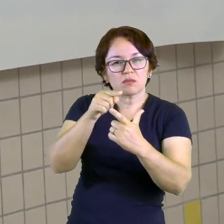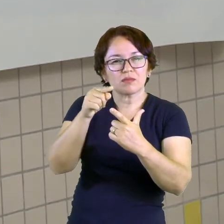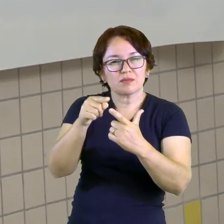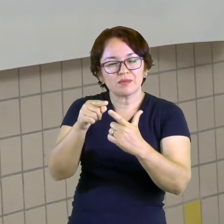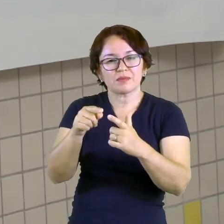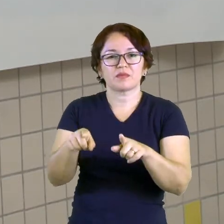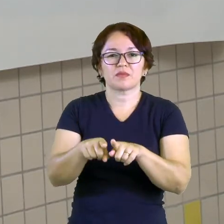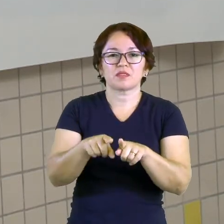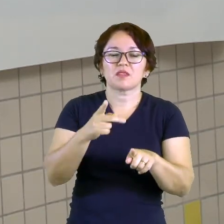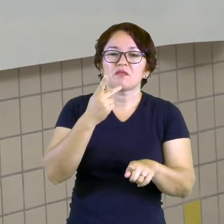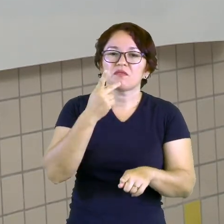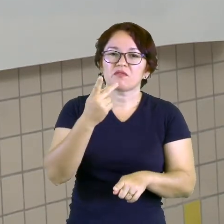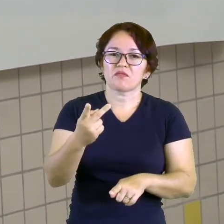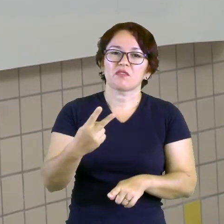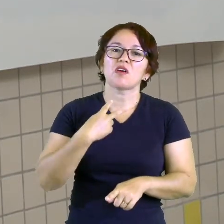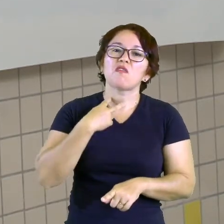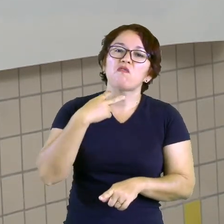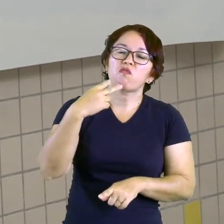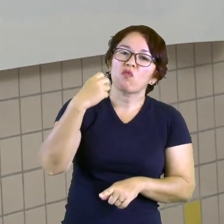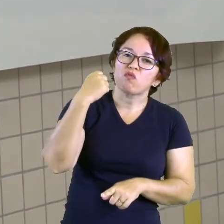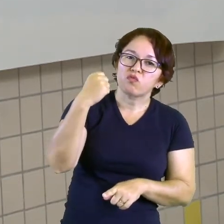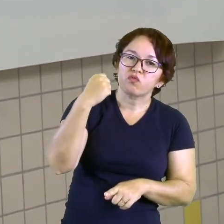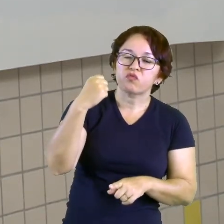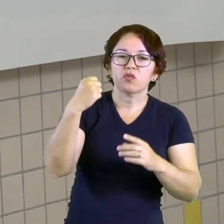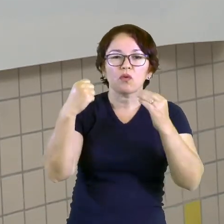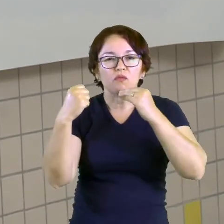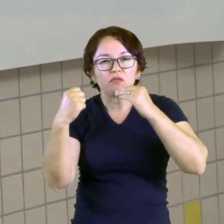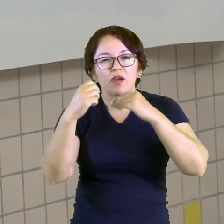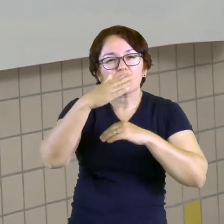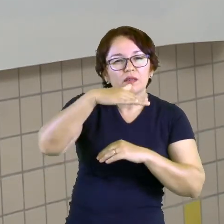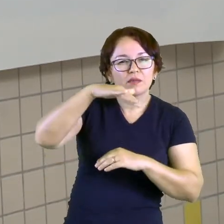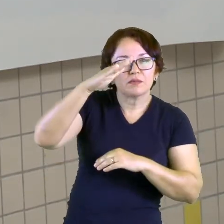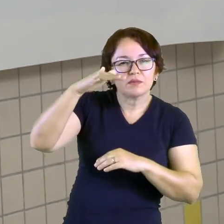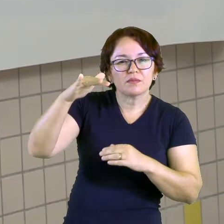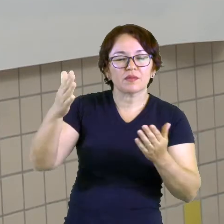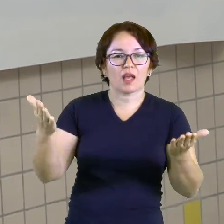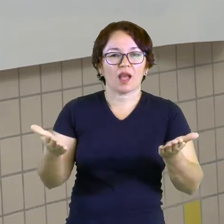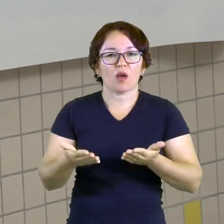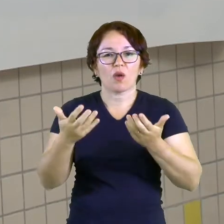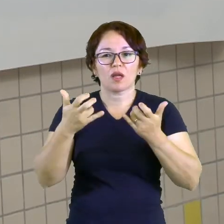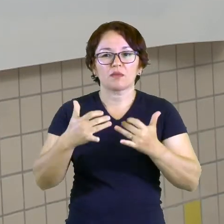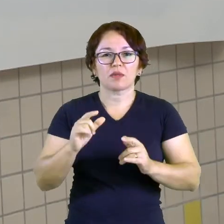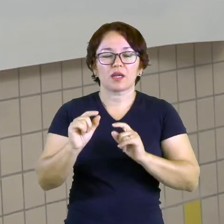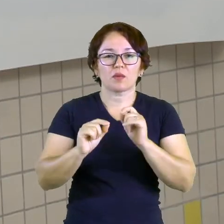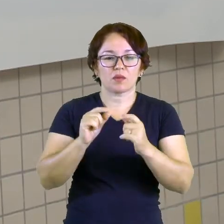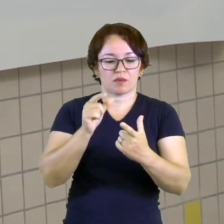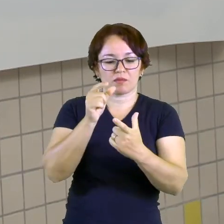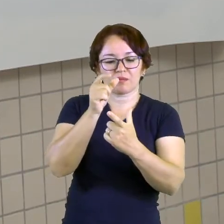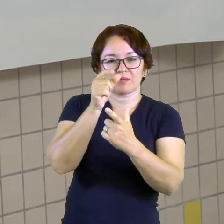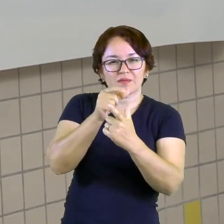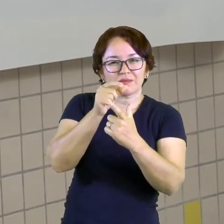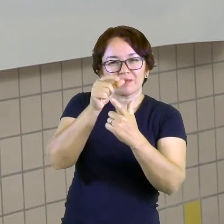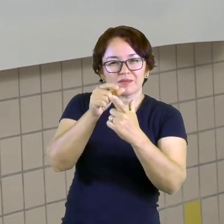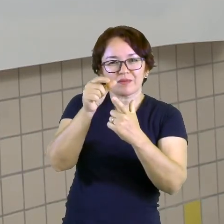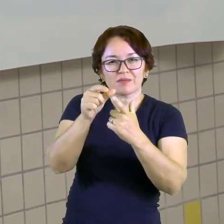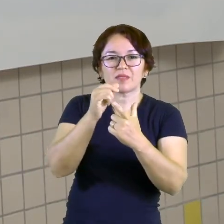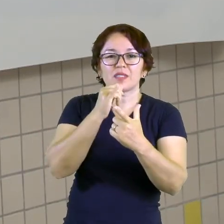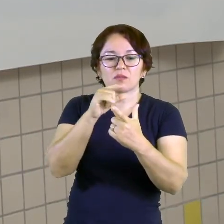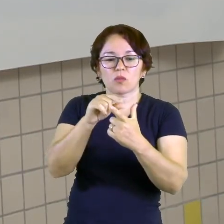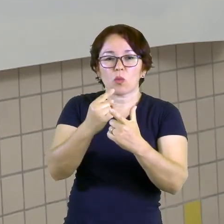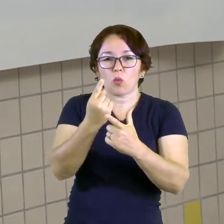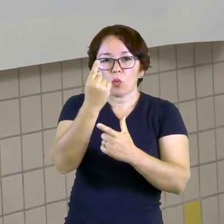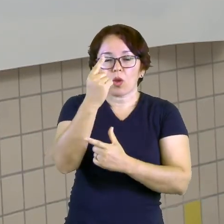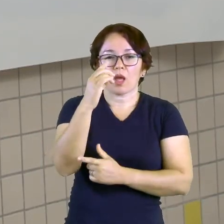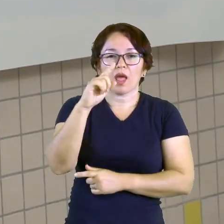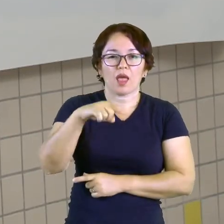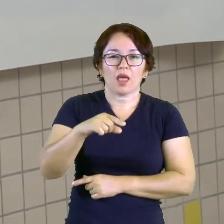a intensidade na sílaba e agora a sílaba tônica. O que é a sílaba tônica? Como que eu descubro qual é a